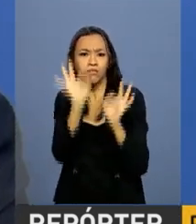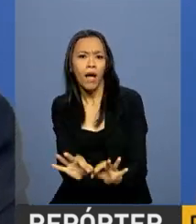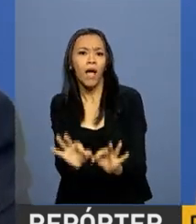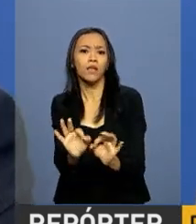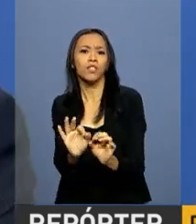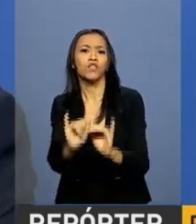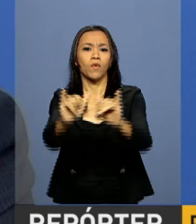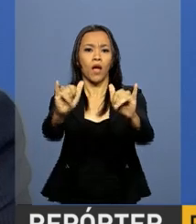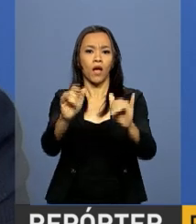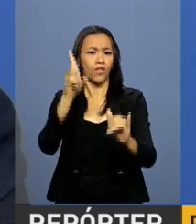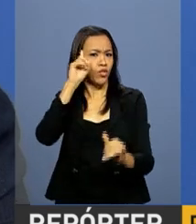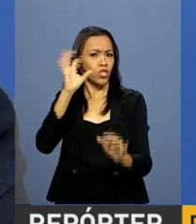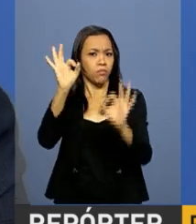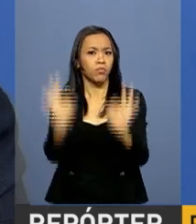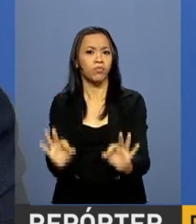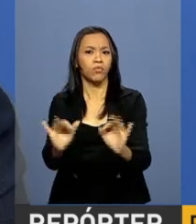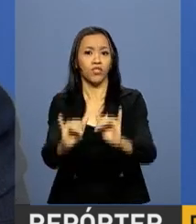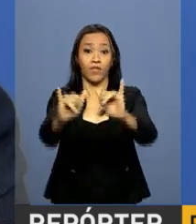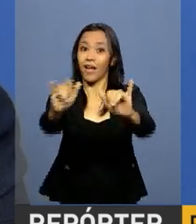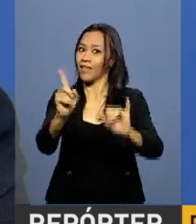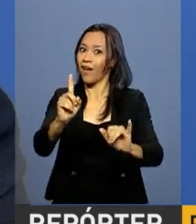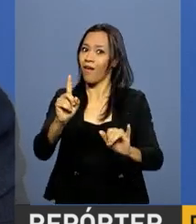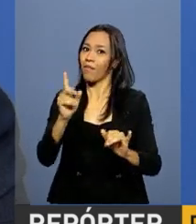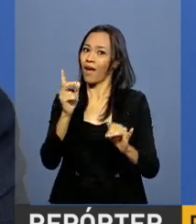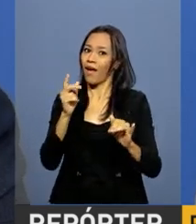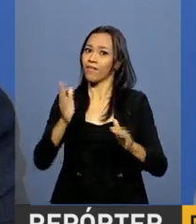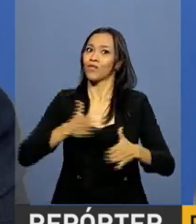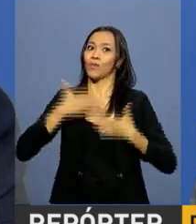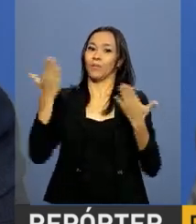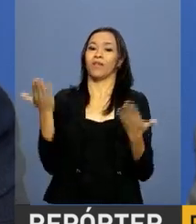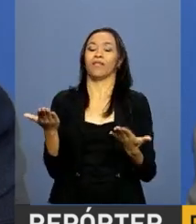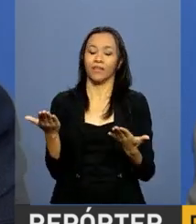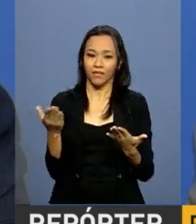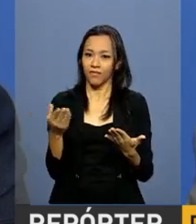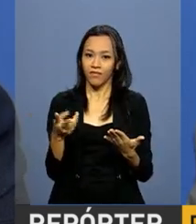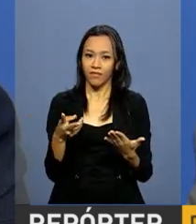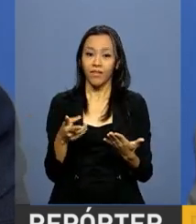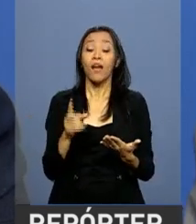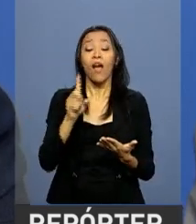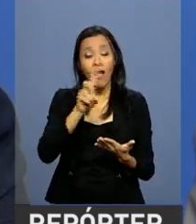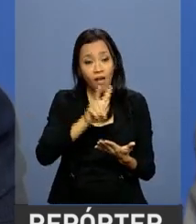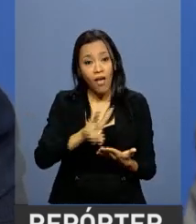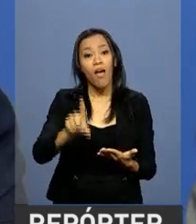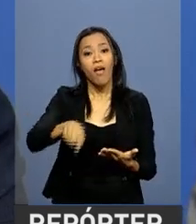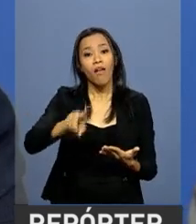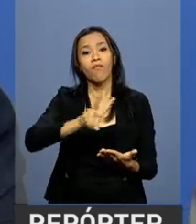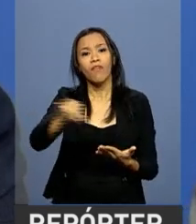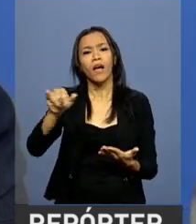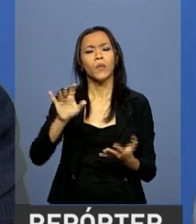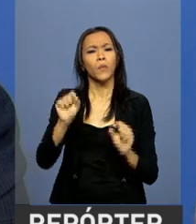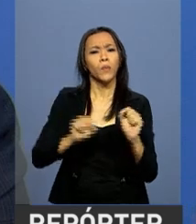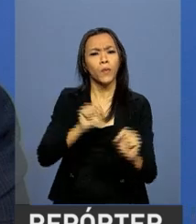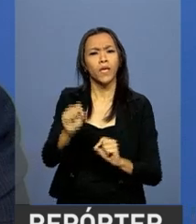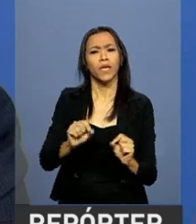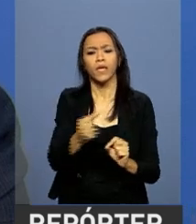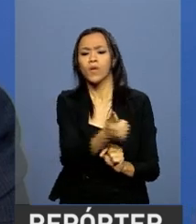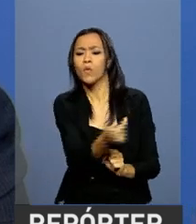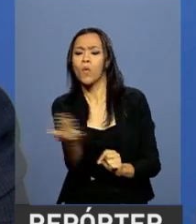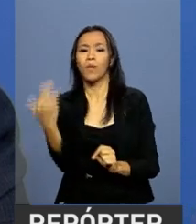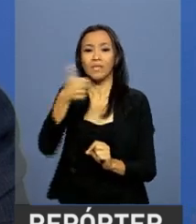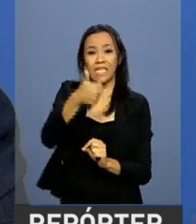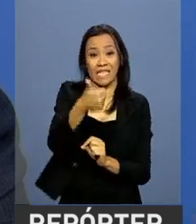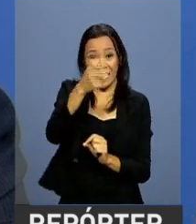divulgada para manter o efeito surpresa uma operação que irá envolver em torno de 15.000